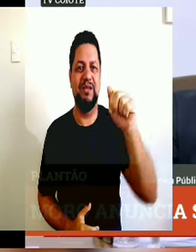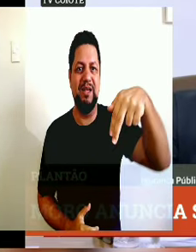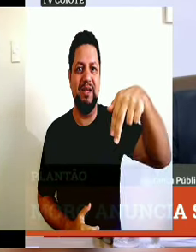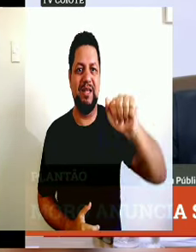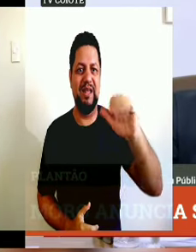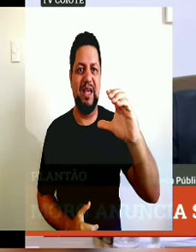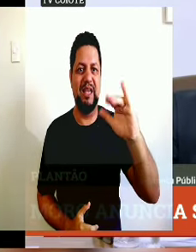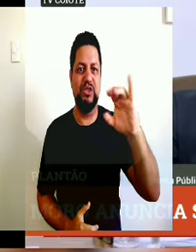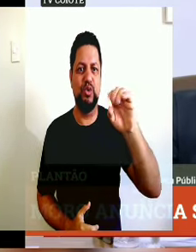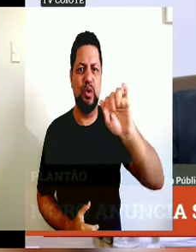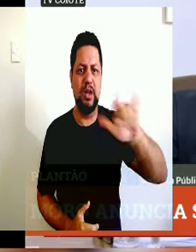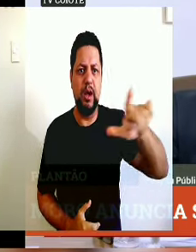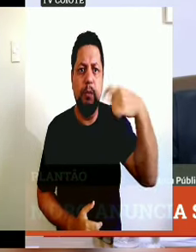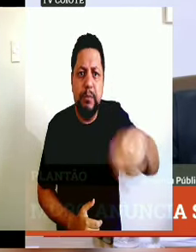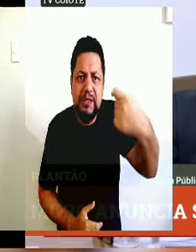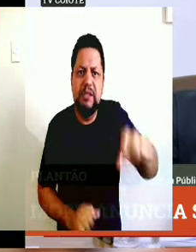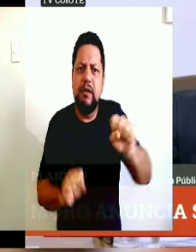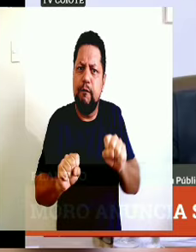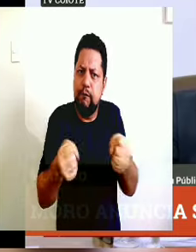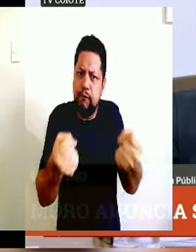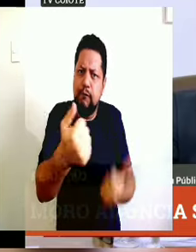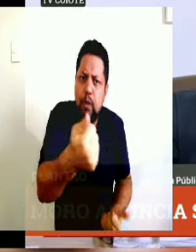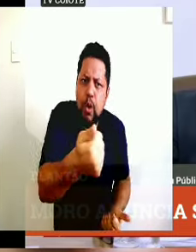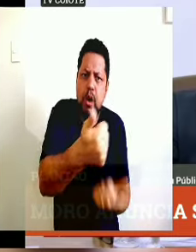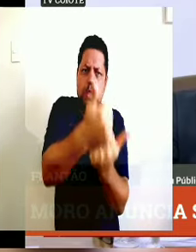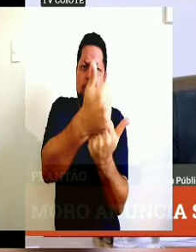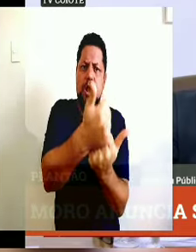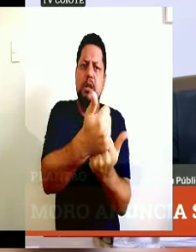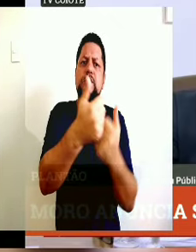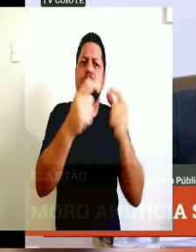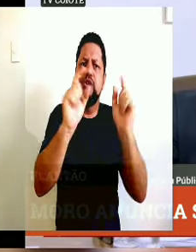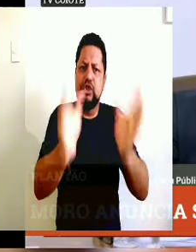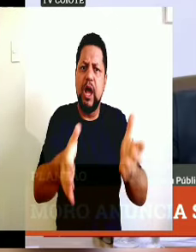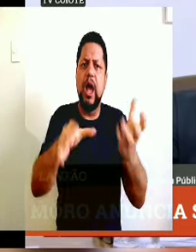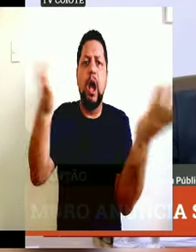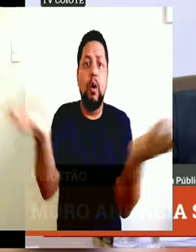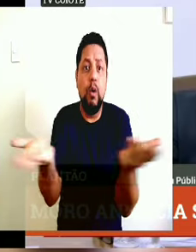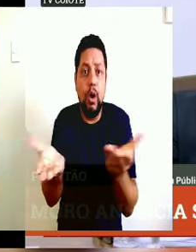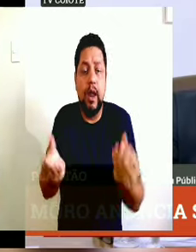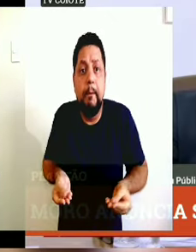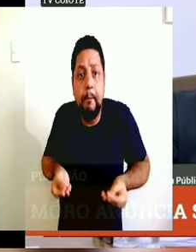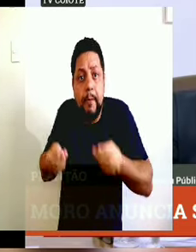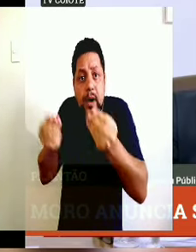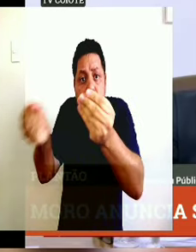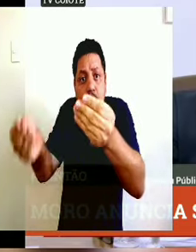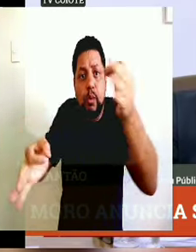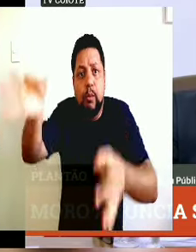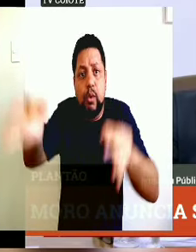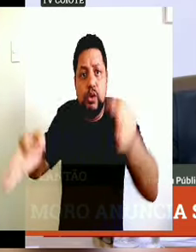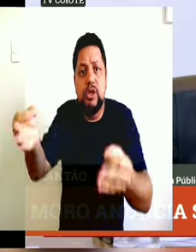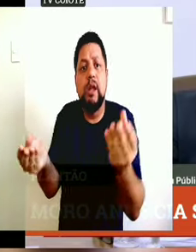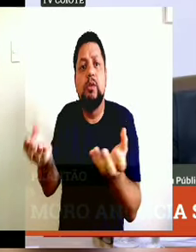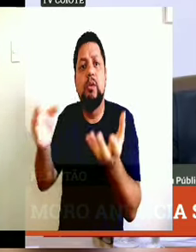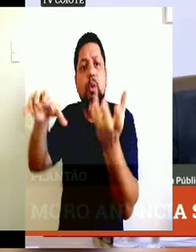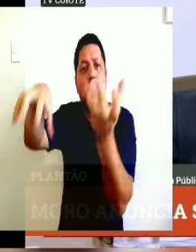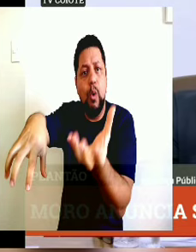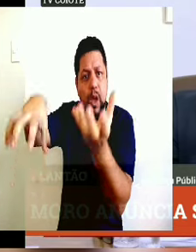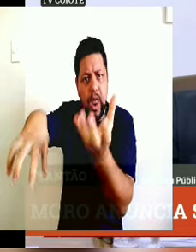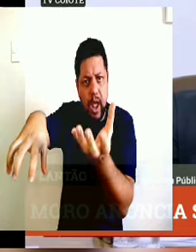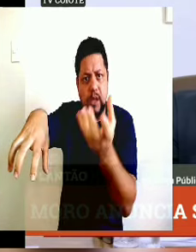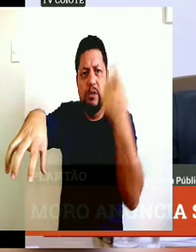ser fortalecida. Nós estamos lá defendendo no Congresso Nacional uma emenda à Constituição para